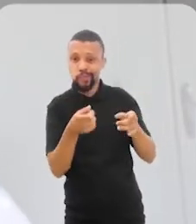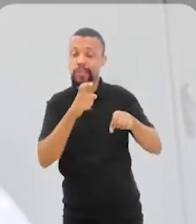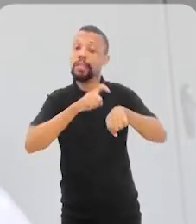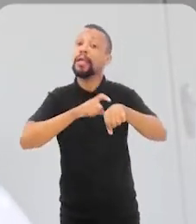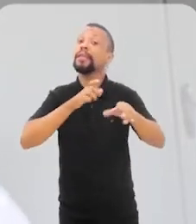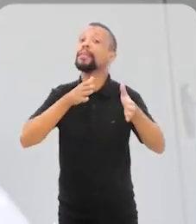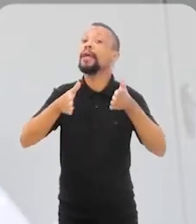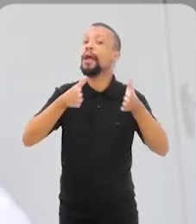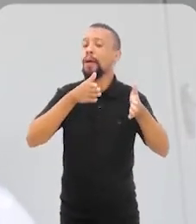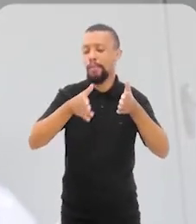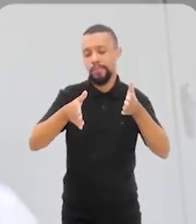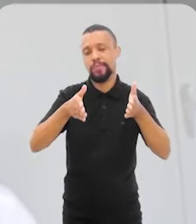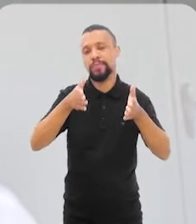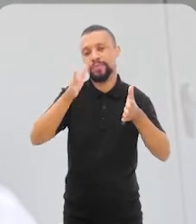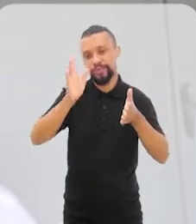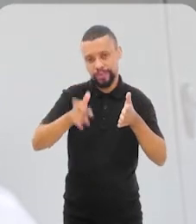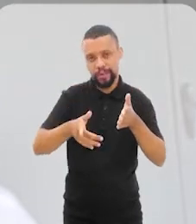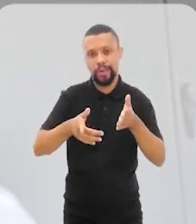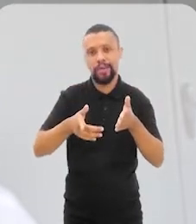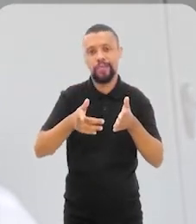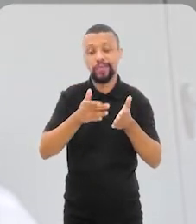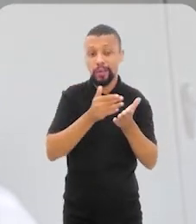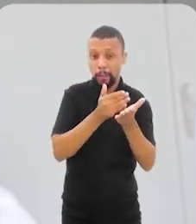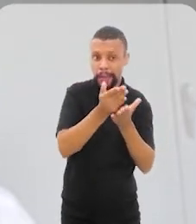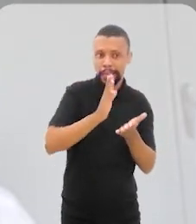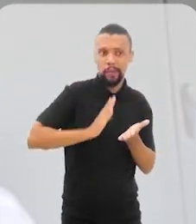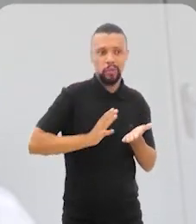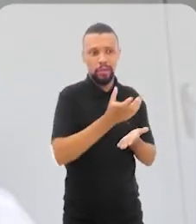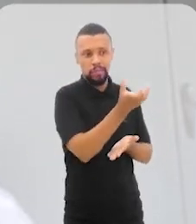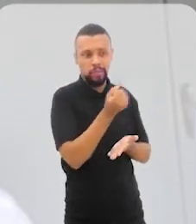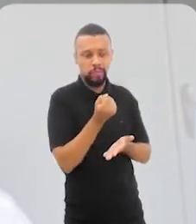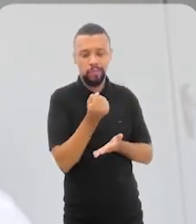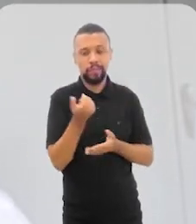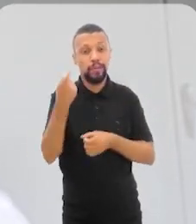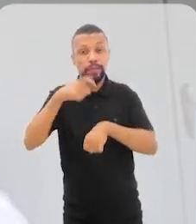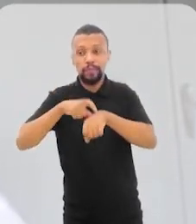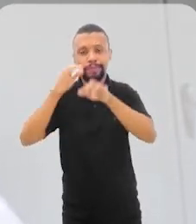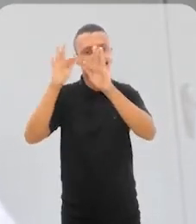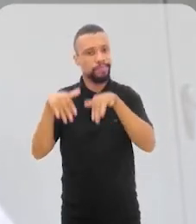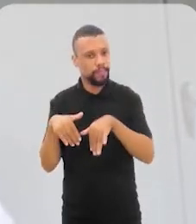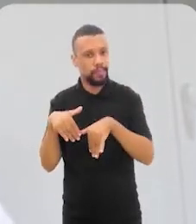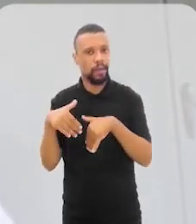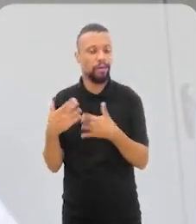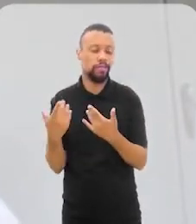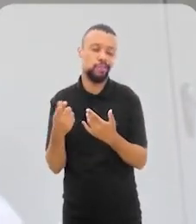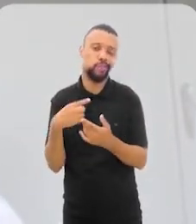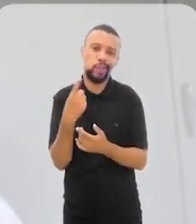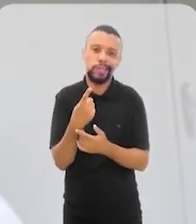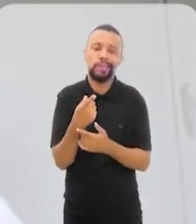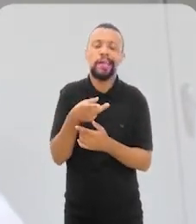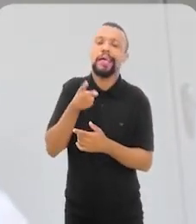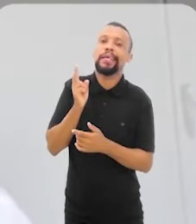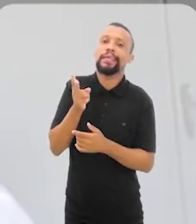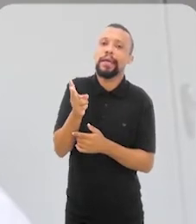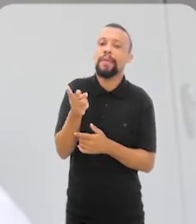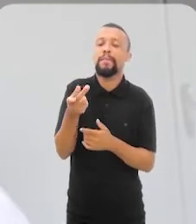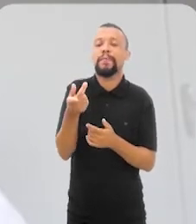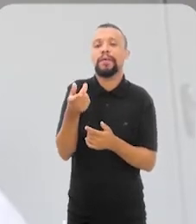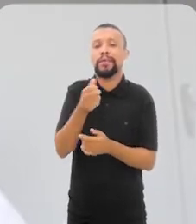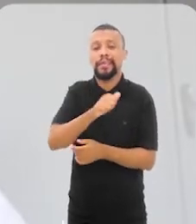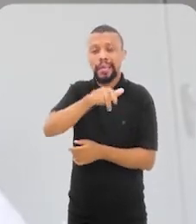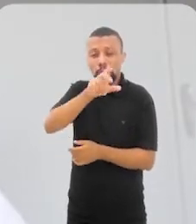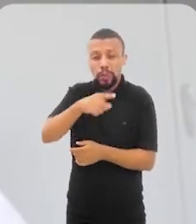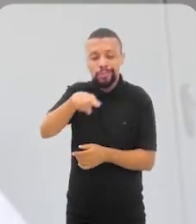né, determinado. E isso, enfim, acaba fazendo com que a gente esteja sempre retreinando, né,